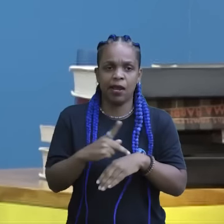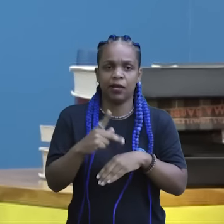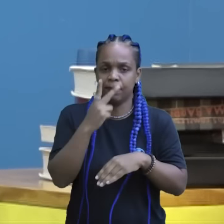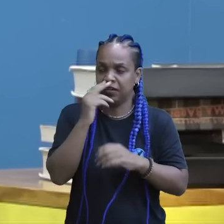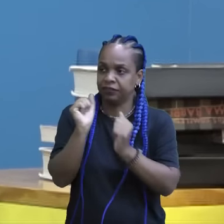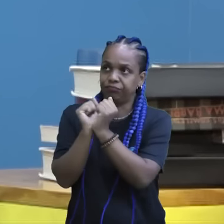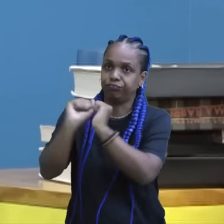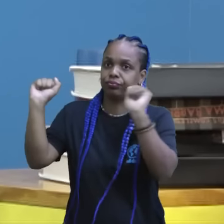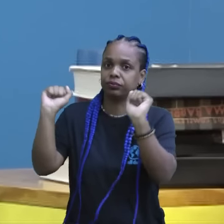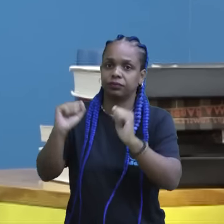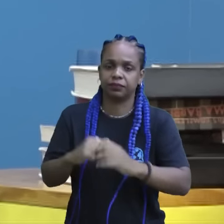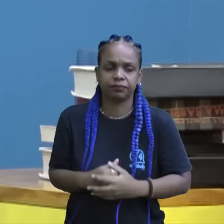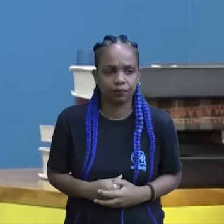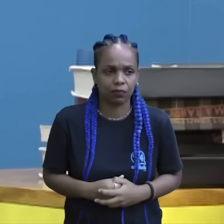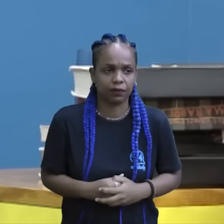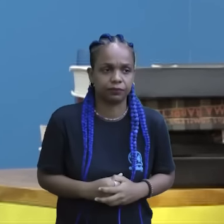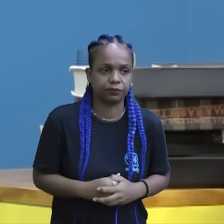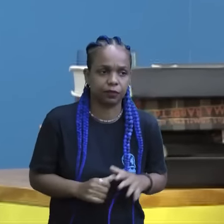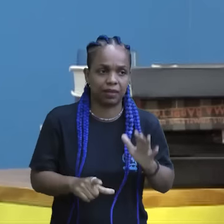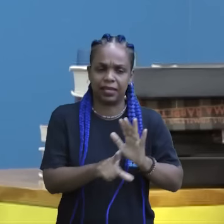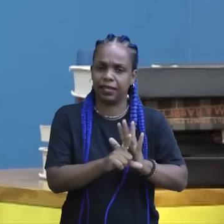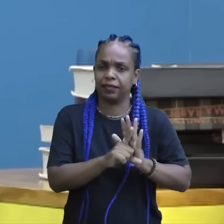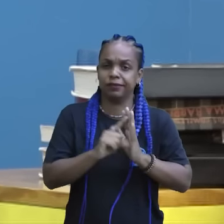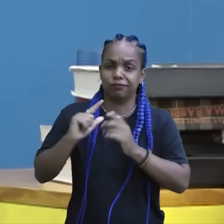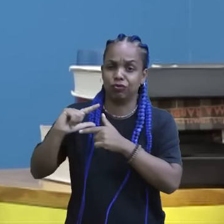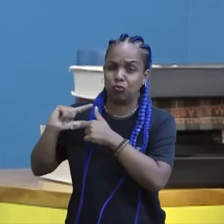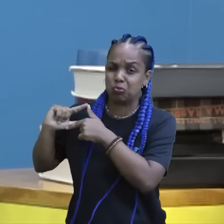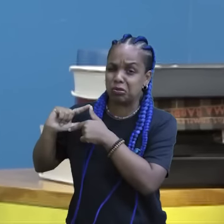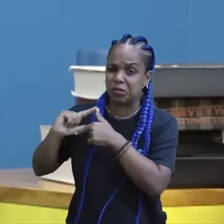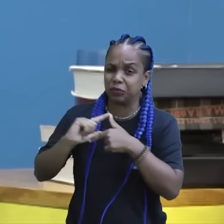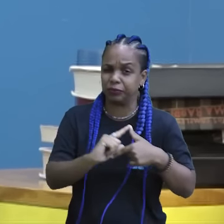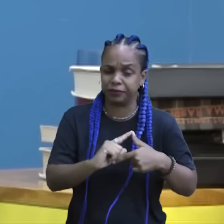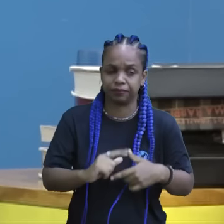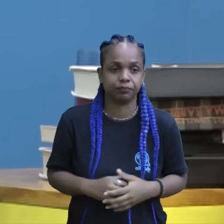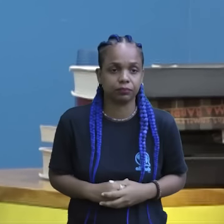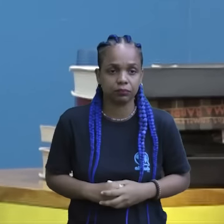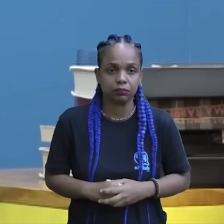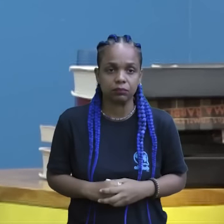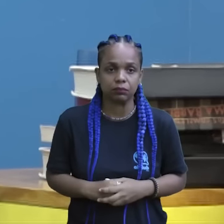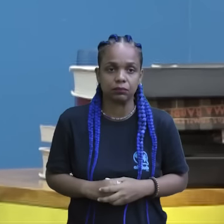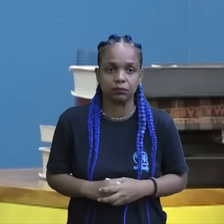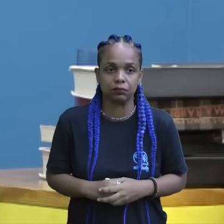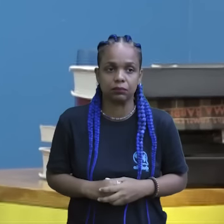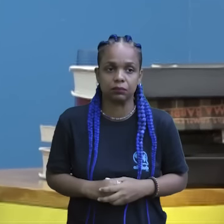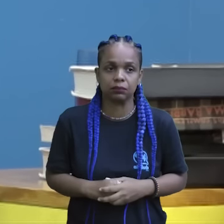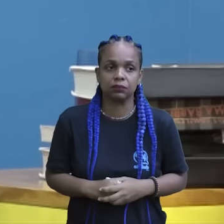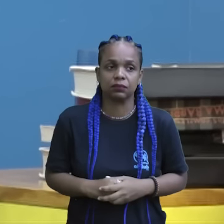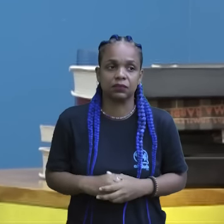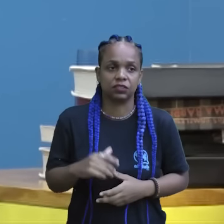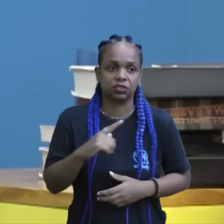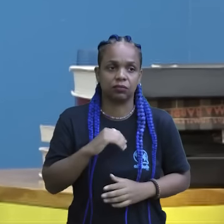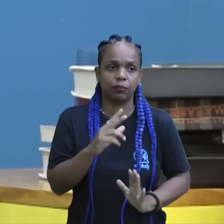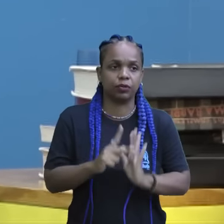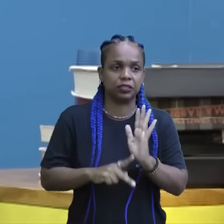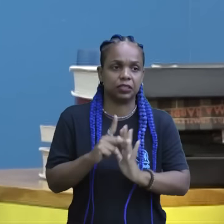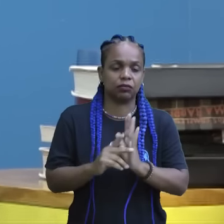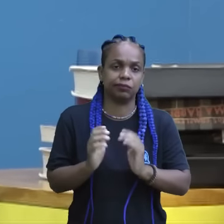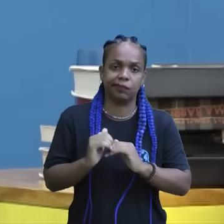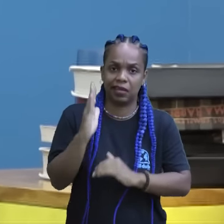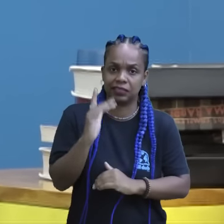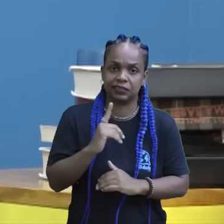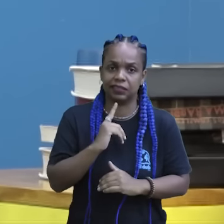existiam projetos maiores de inclusão. Então, esse Lima... das questões raciais